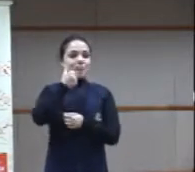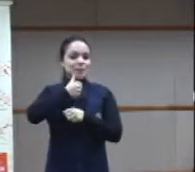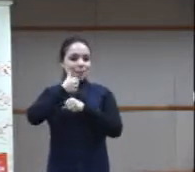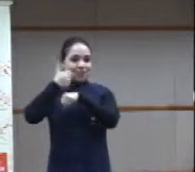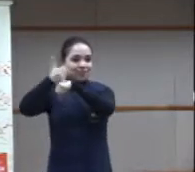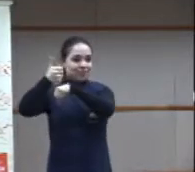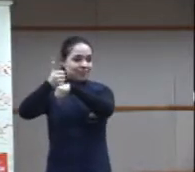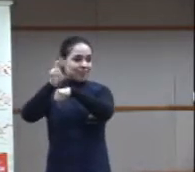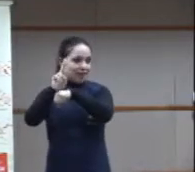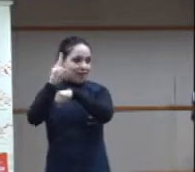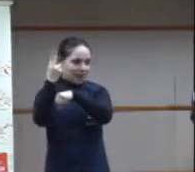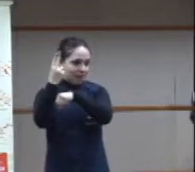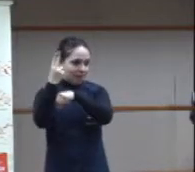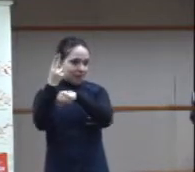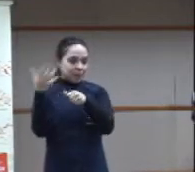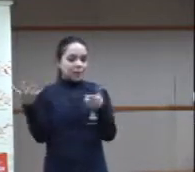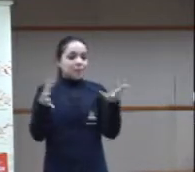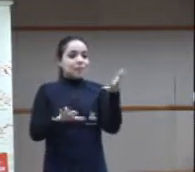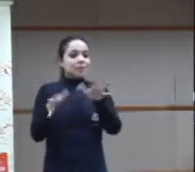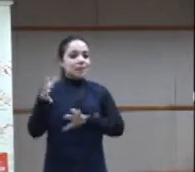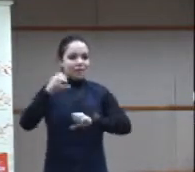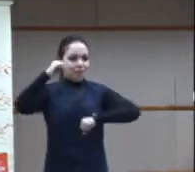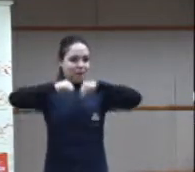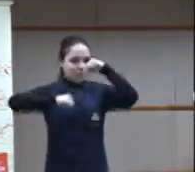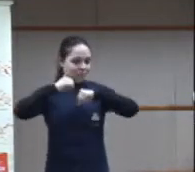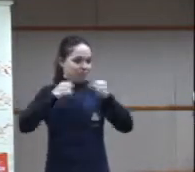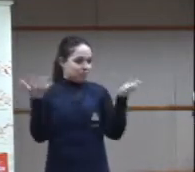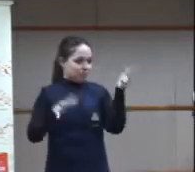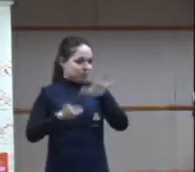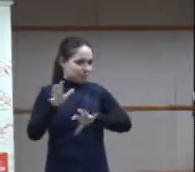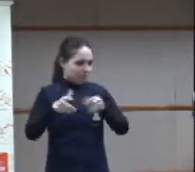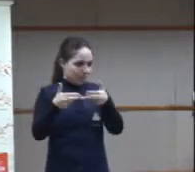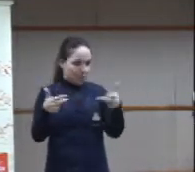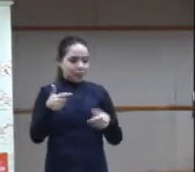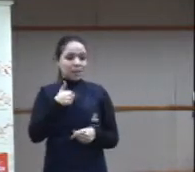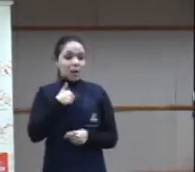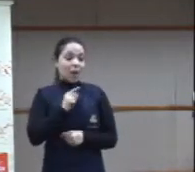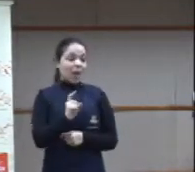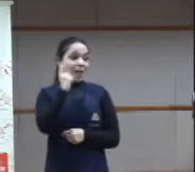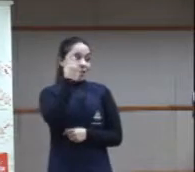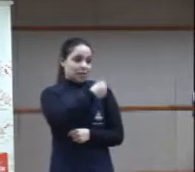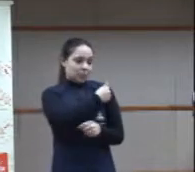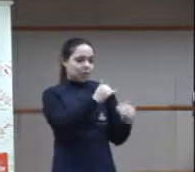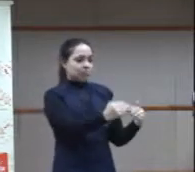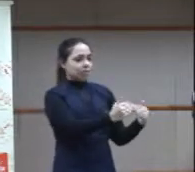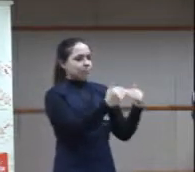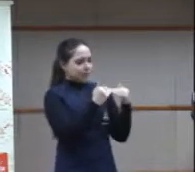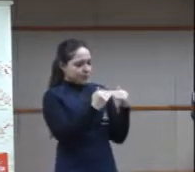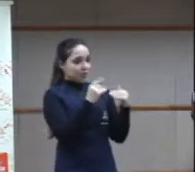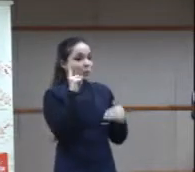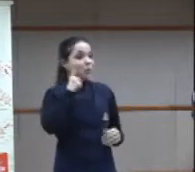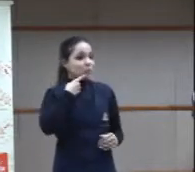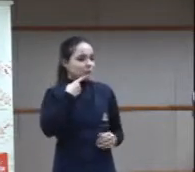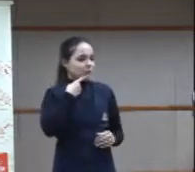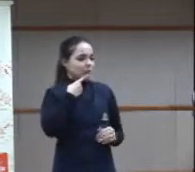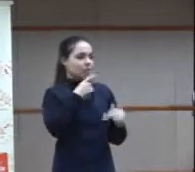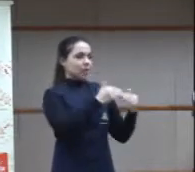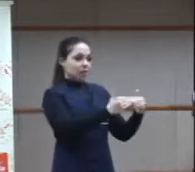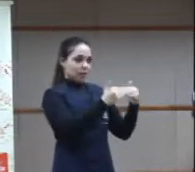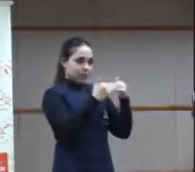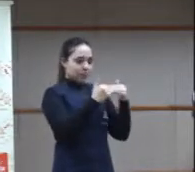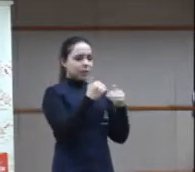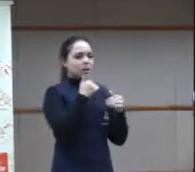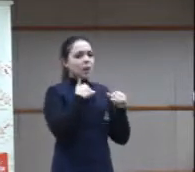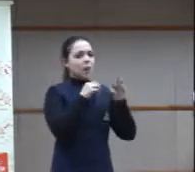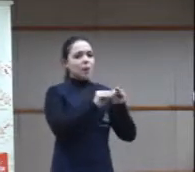RH, de uma montadora. Eu tinha um aluno que disse assim para mim, um aluno surdo, que ele ia